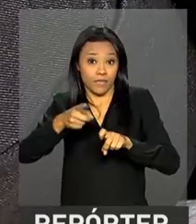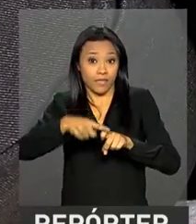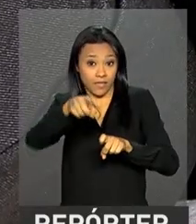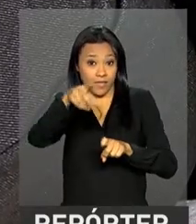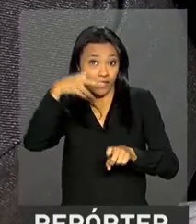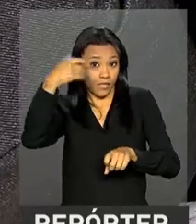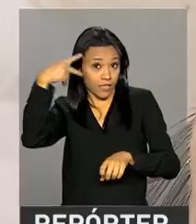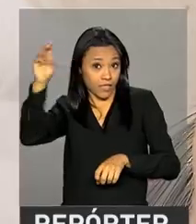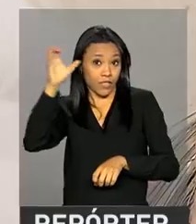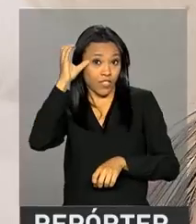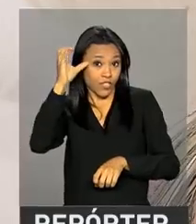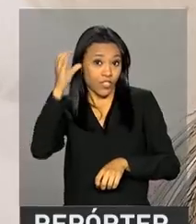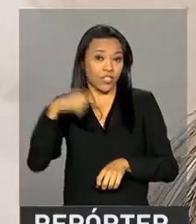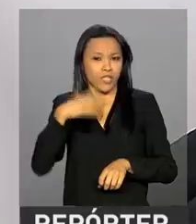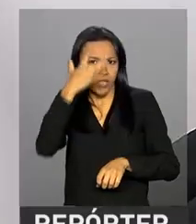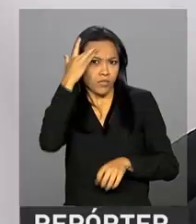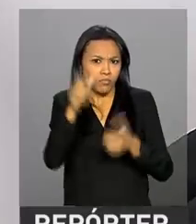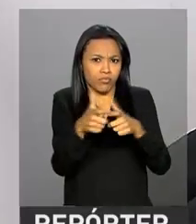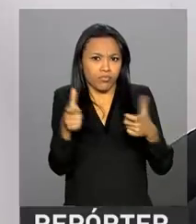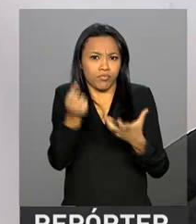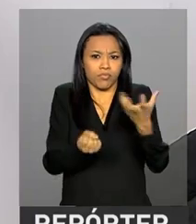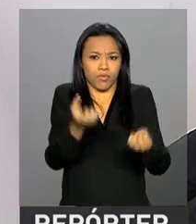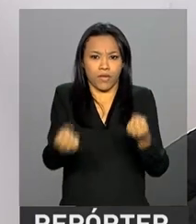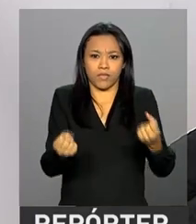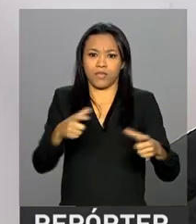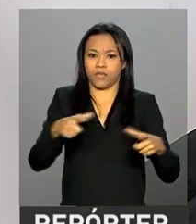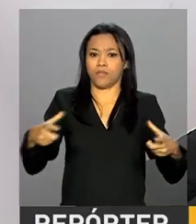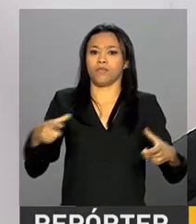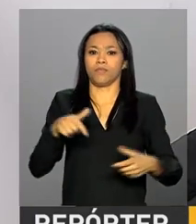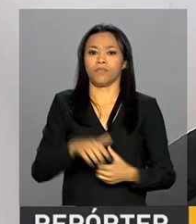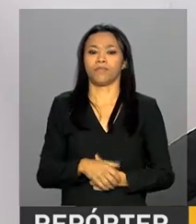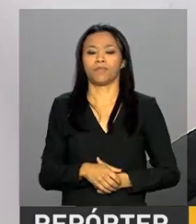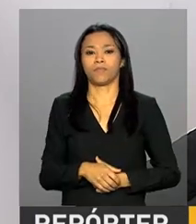cada vez mais adeptos. O brasileiro também